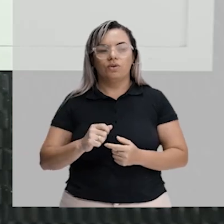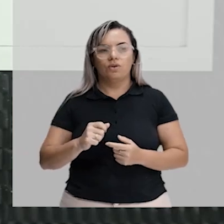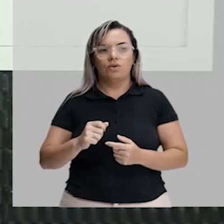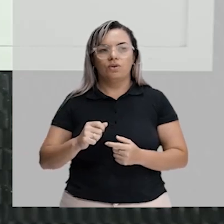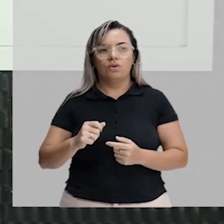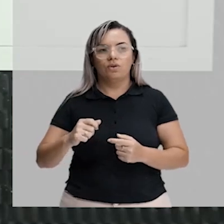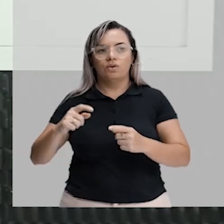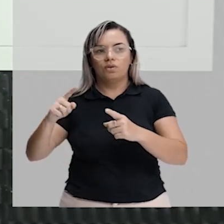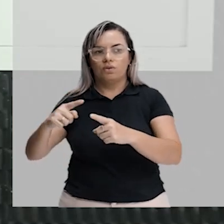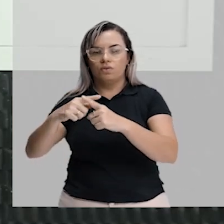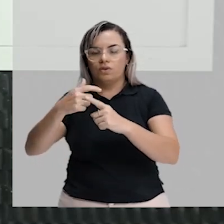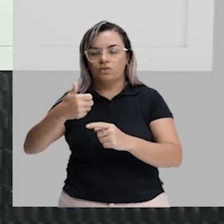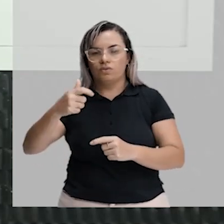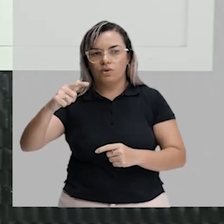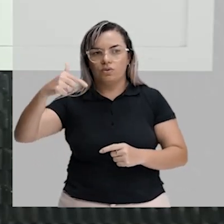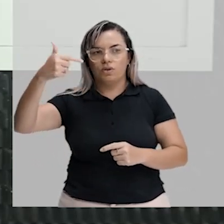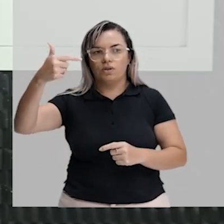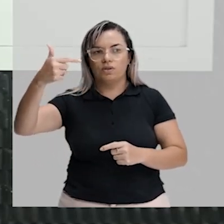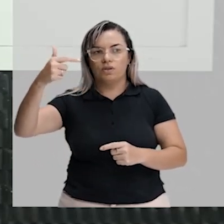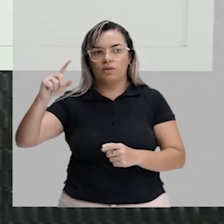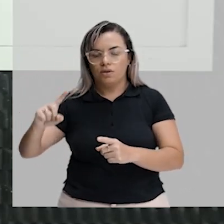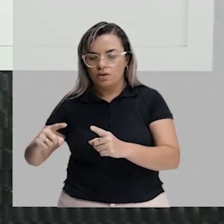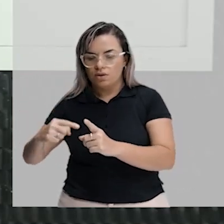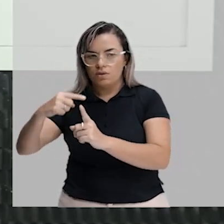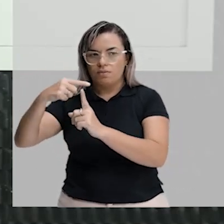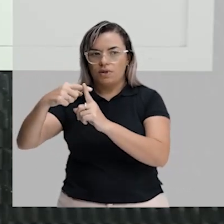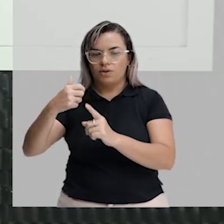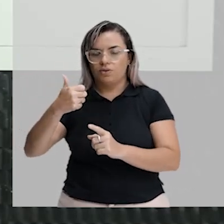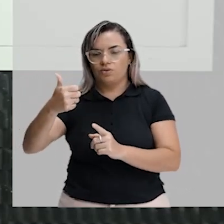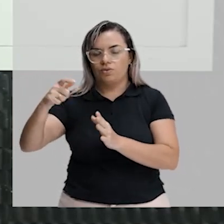Certo? Então, P1 vai ser igual.